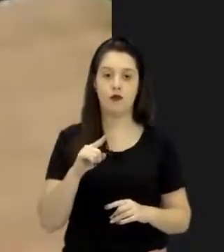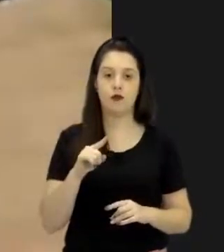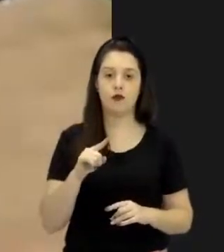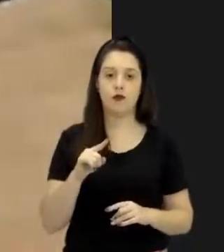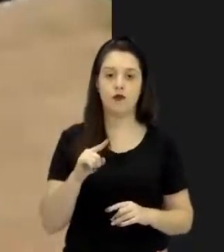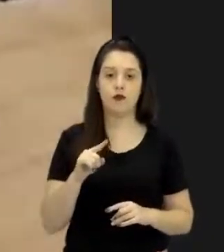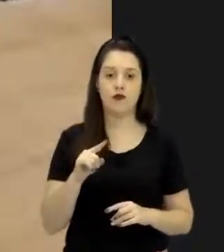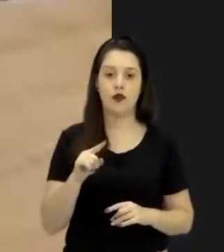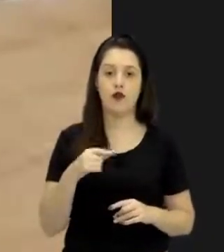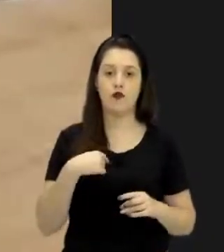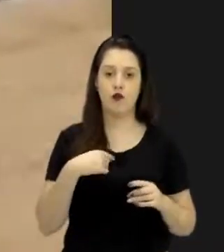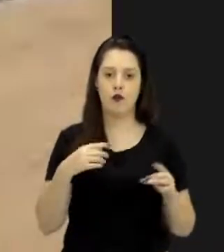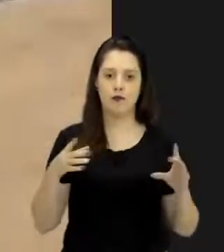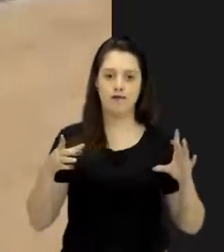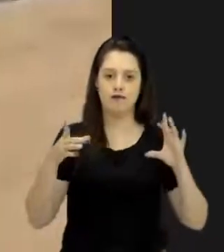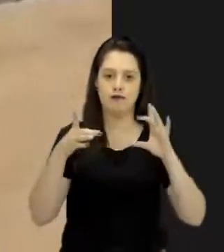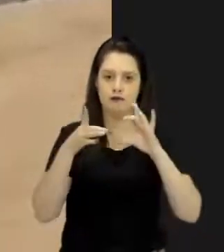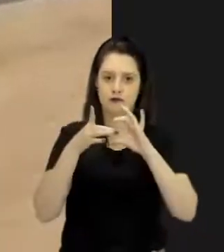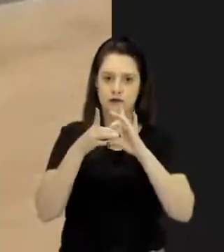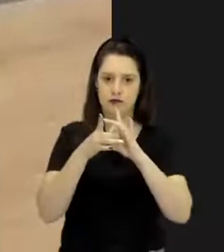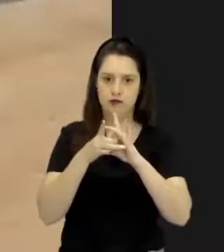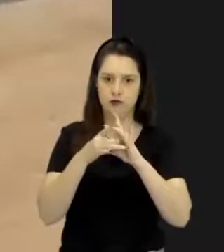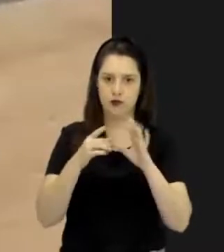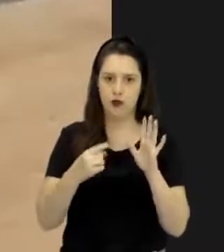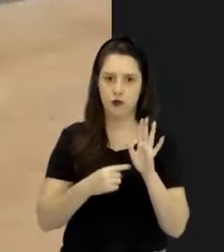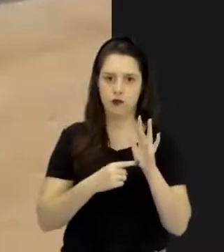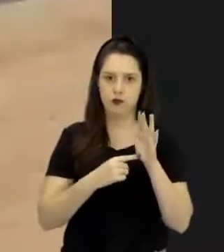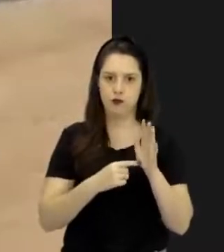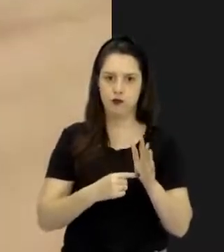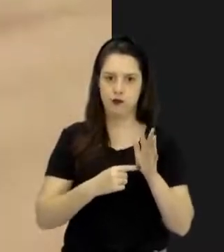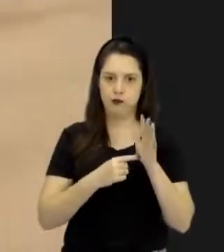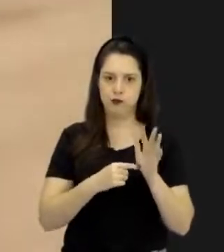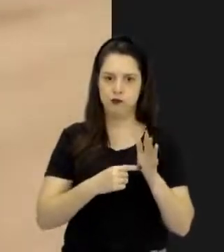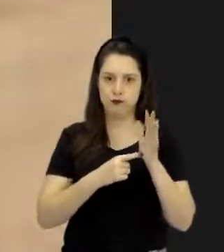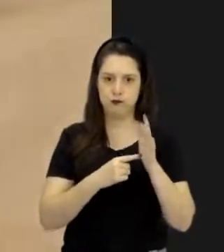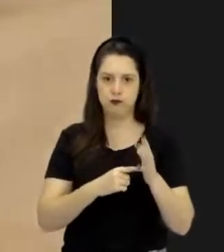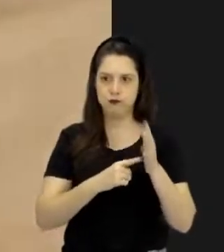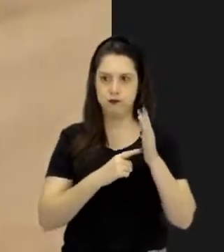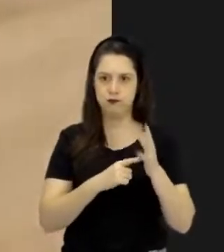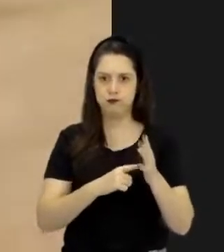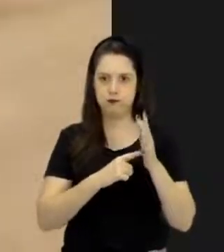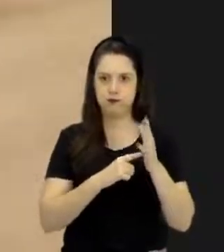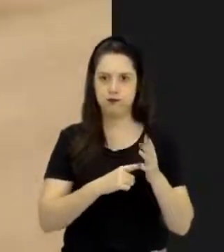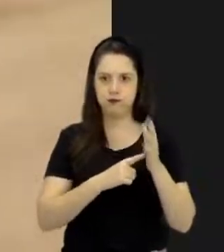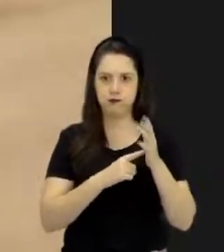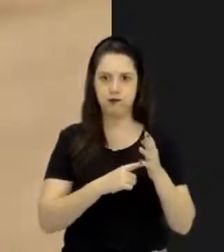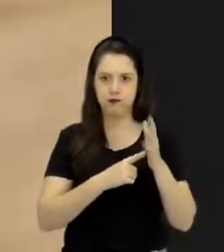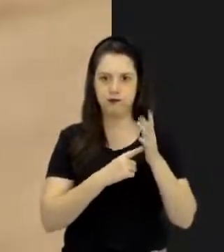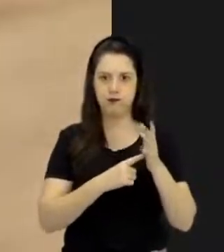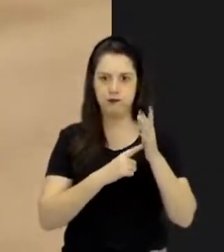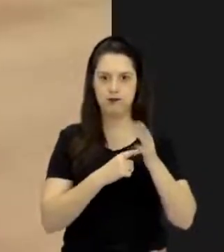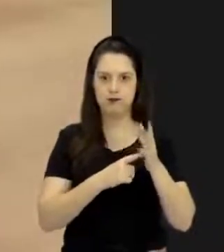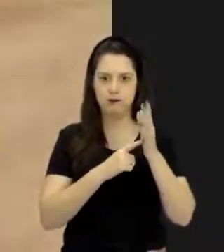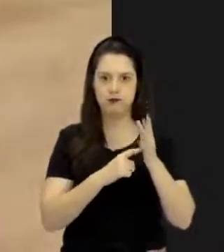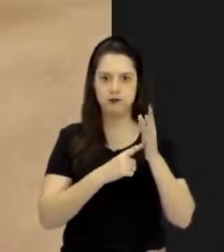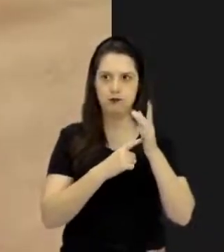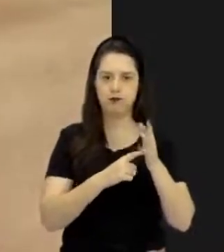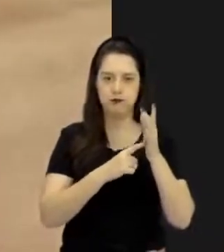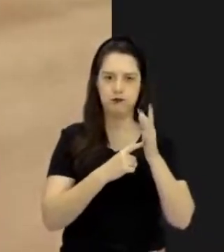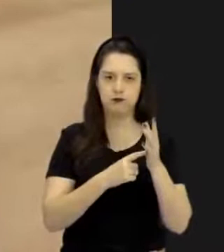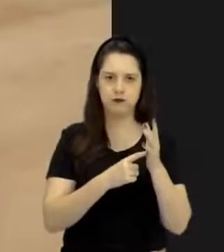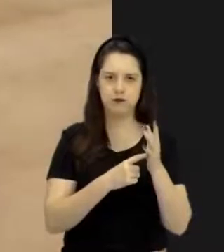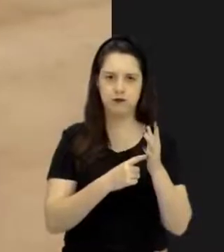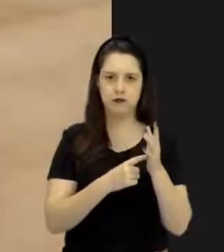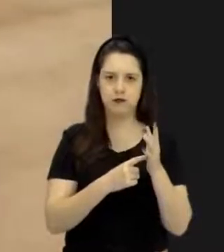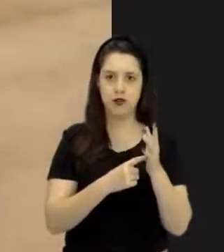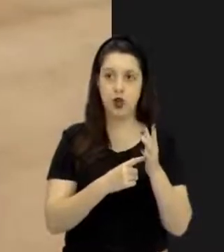dos polos do motor, eu vou ligar aqui, tá? Tá ligadinho aqui. E eu vou ligar